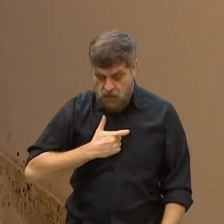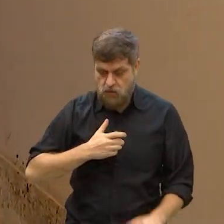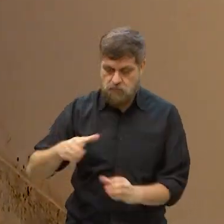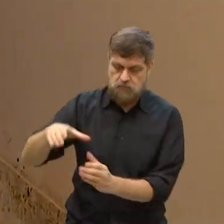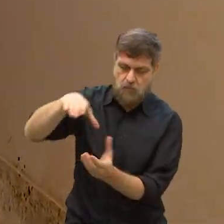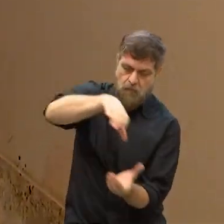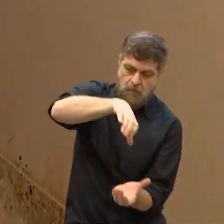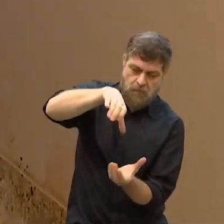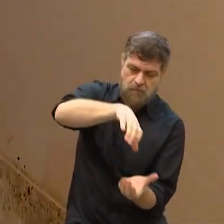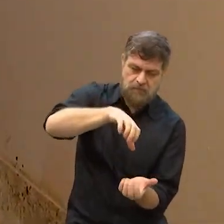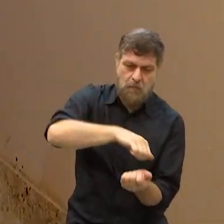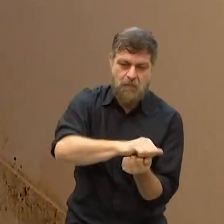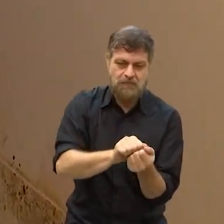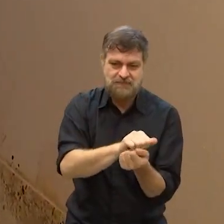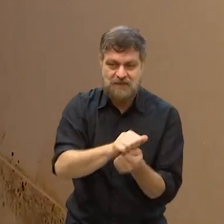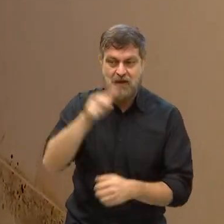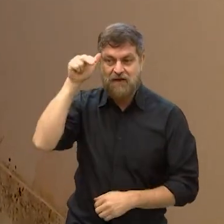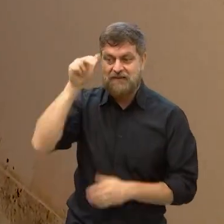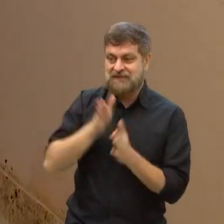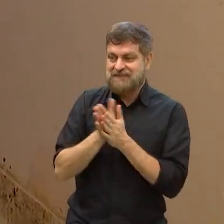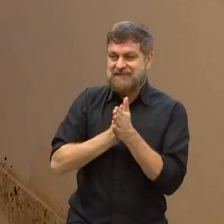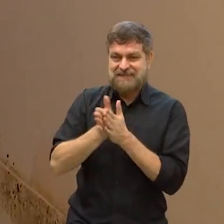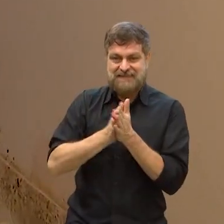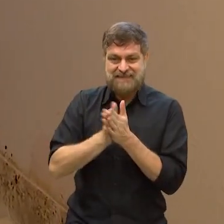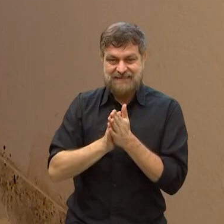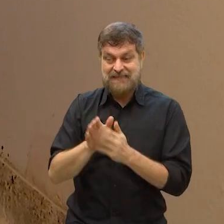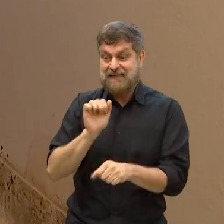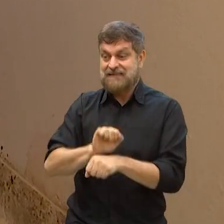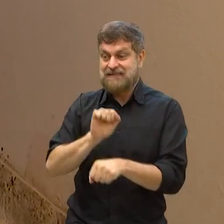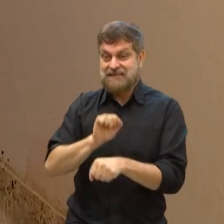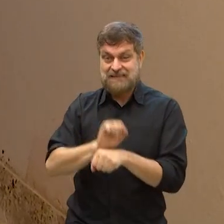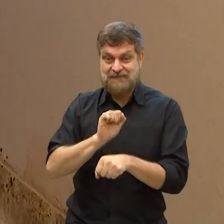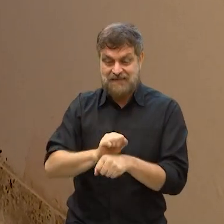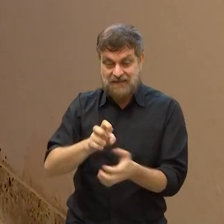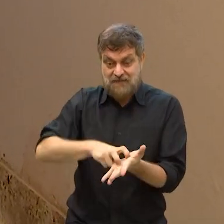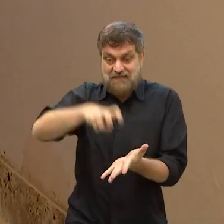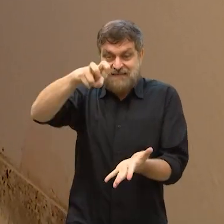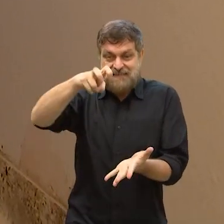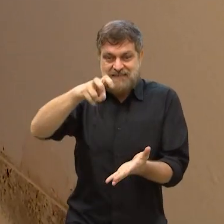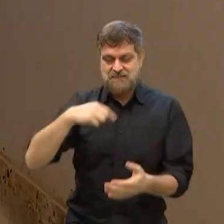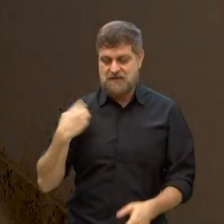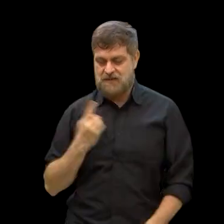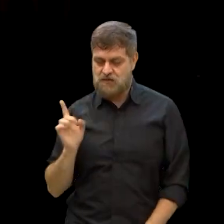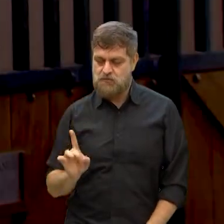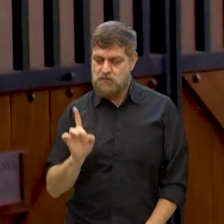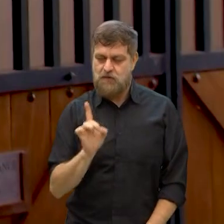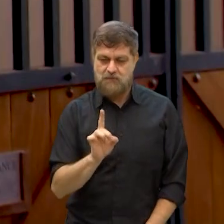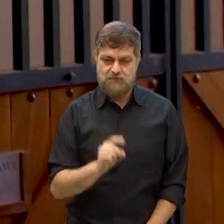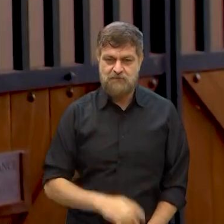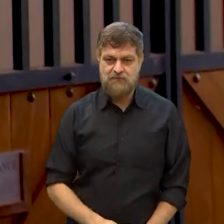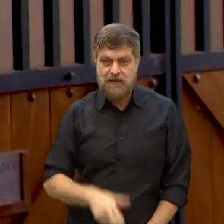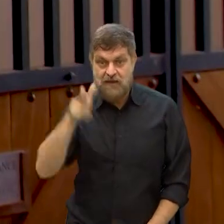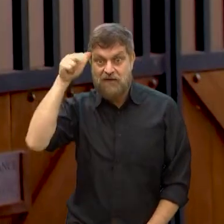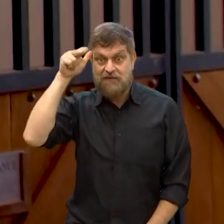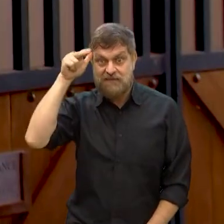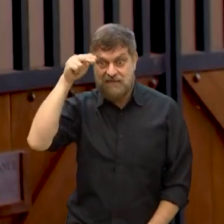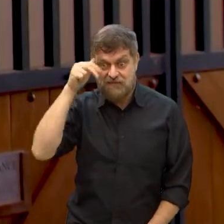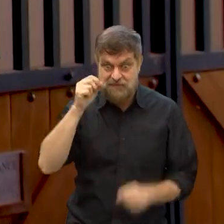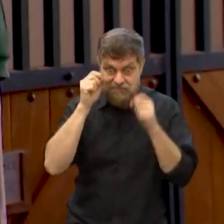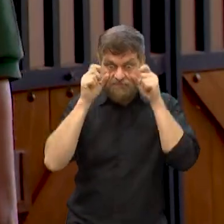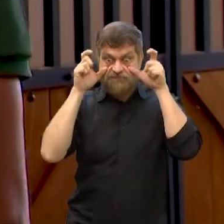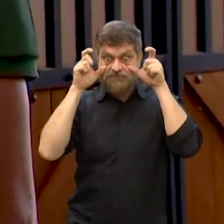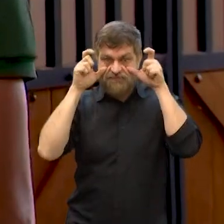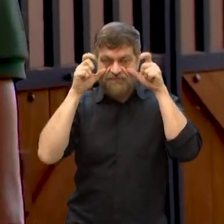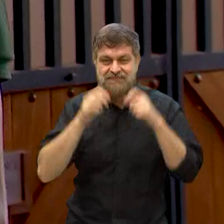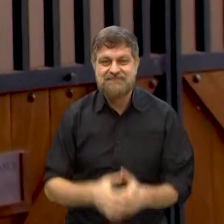eu sou tratador, eu trato, sou o cara mais amado pelos... sou o cara mais esperado de manhã aqui. Ah, é?